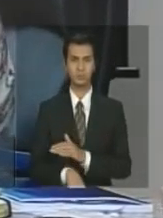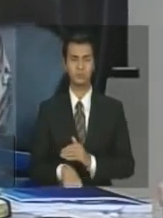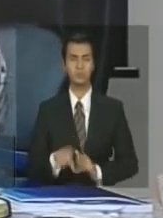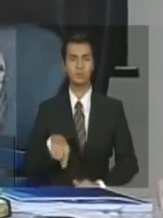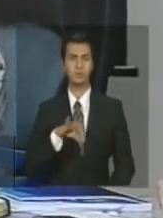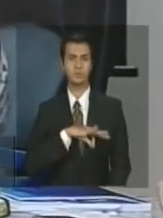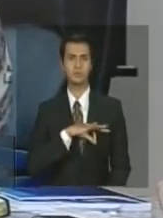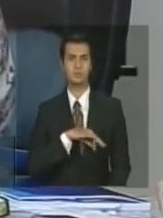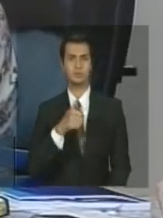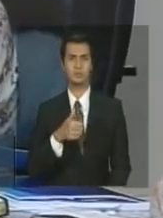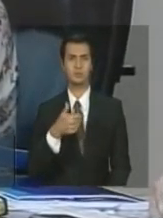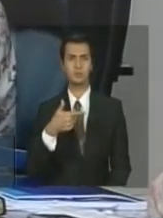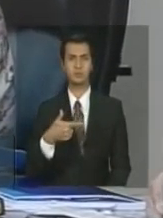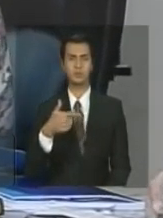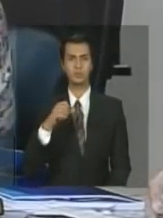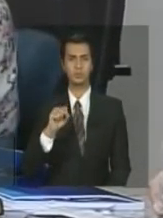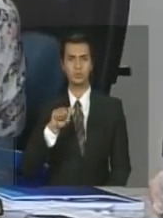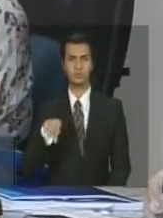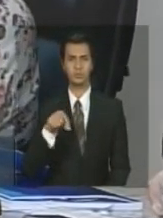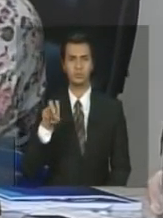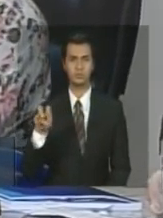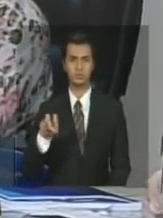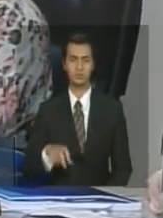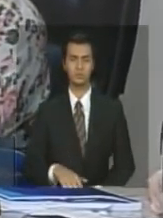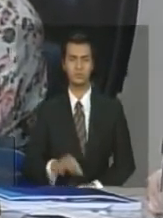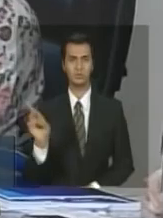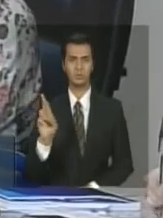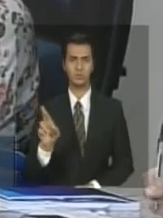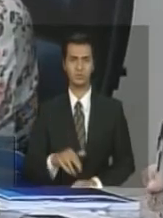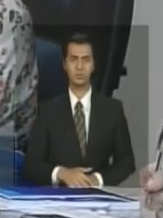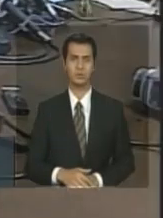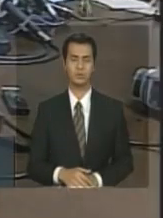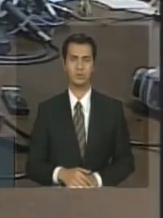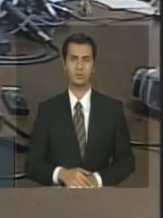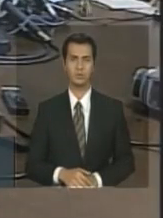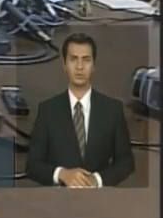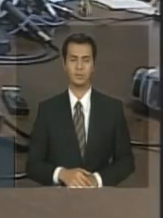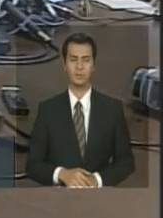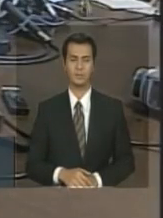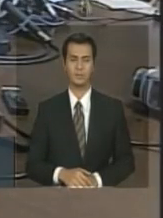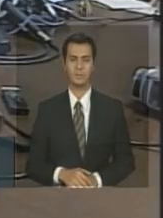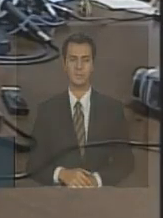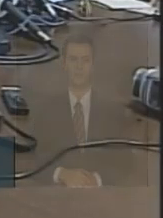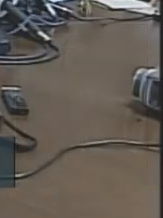Isso pode procurar consciência. É abaixo de 70. Mas como? Por que você tem